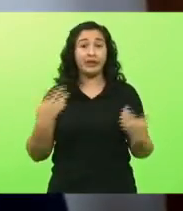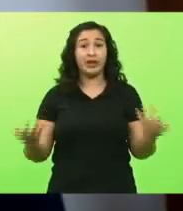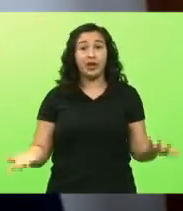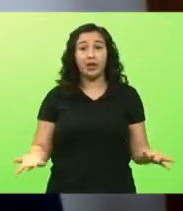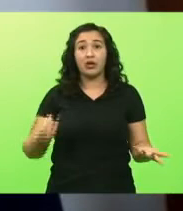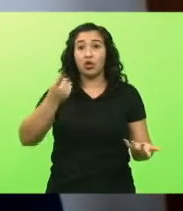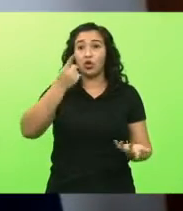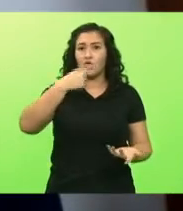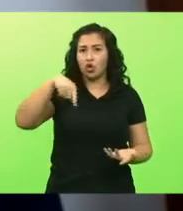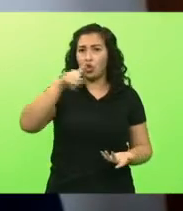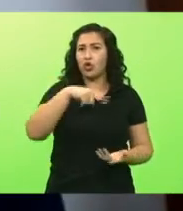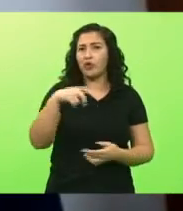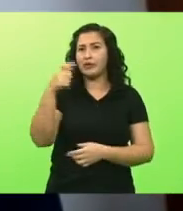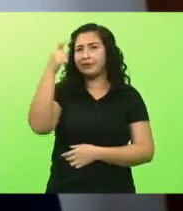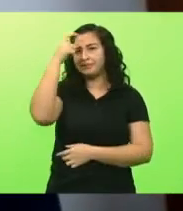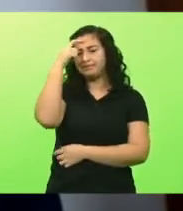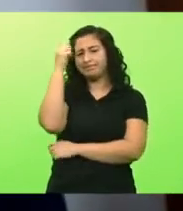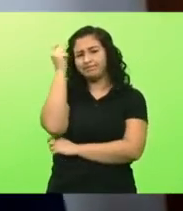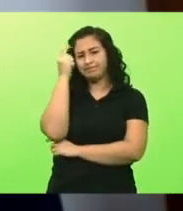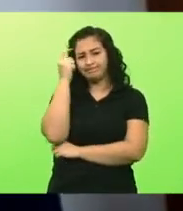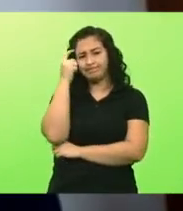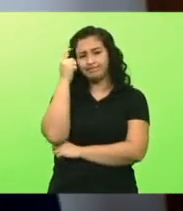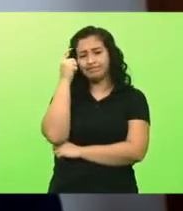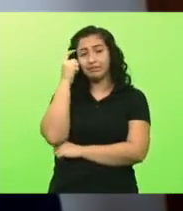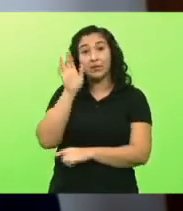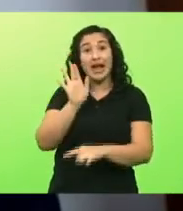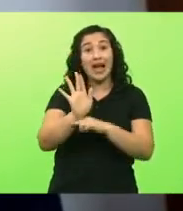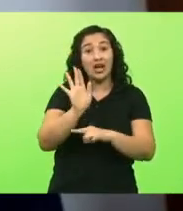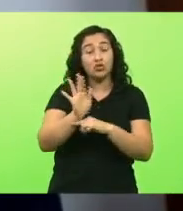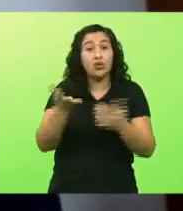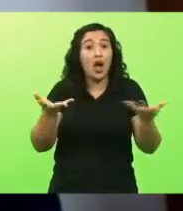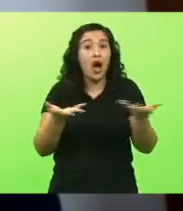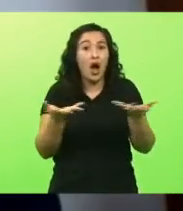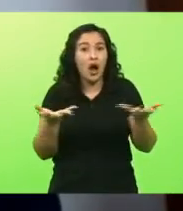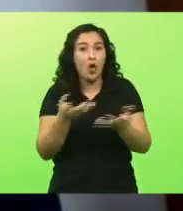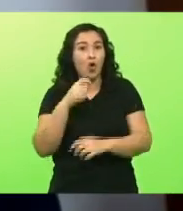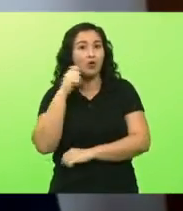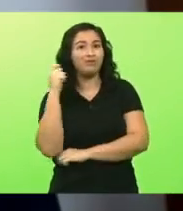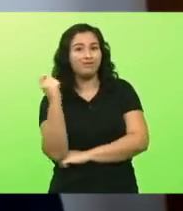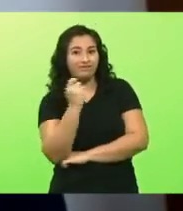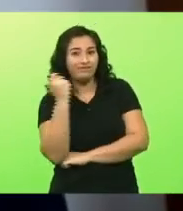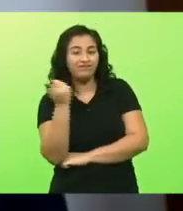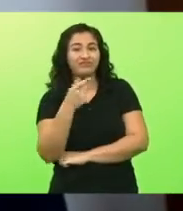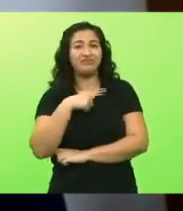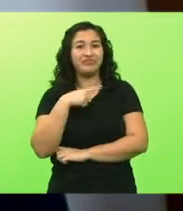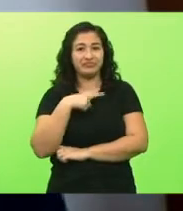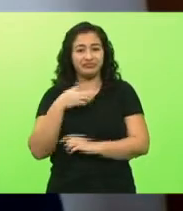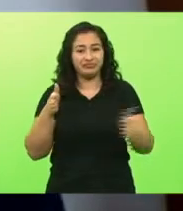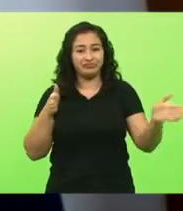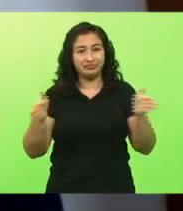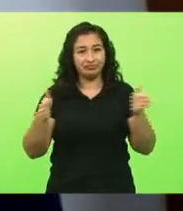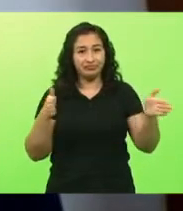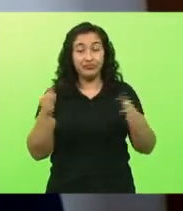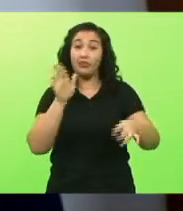botar a mão na consciência e ajudar nesse momento grave que nós estamos vivendo e